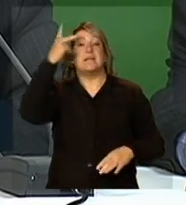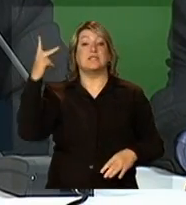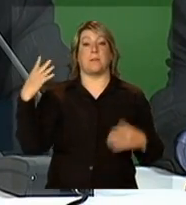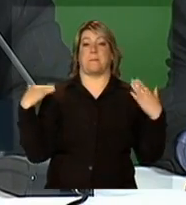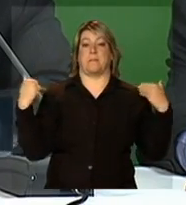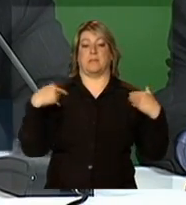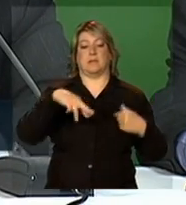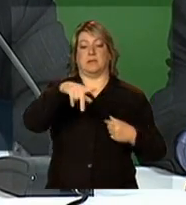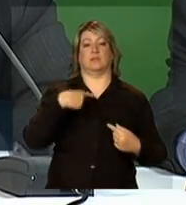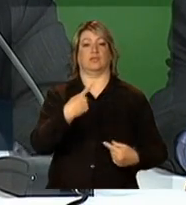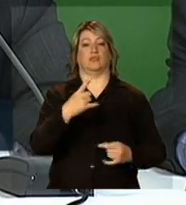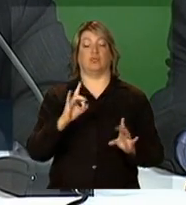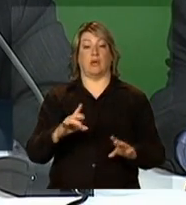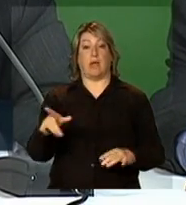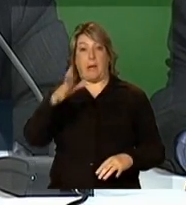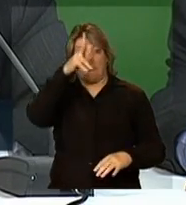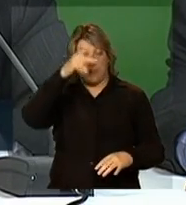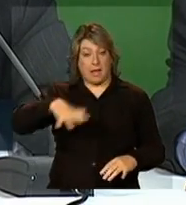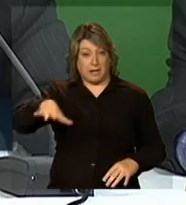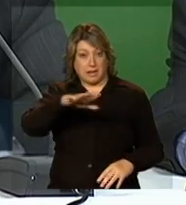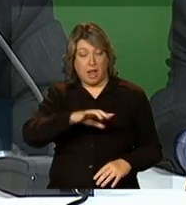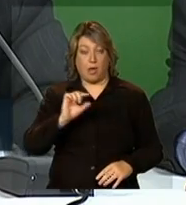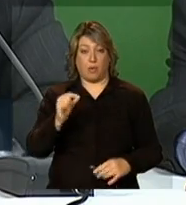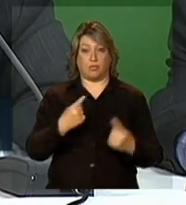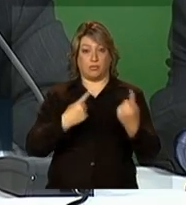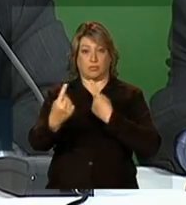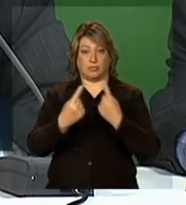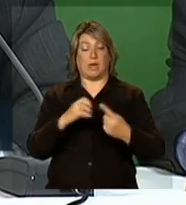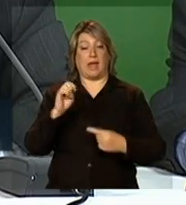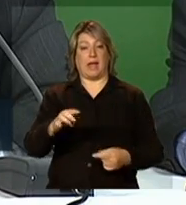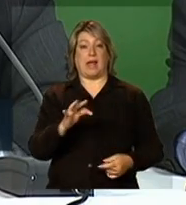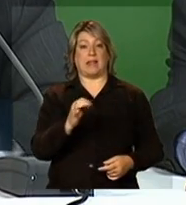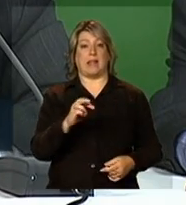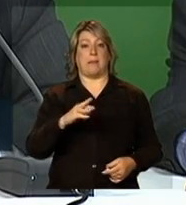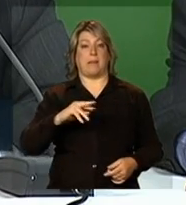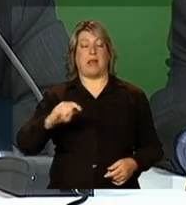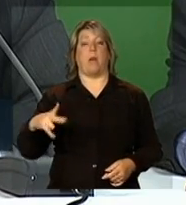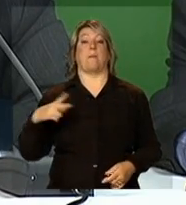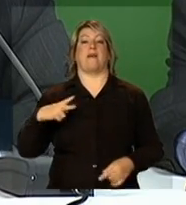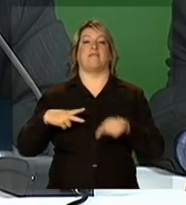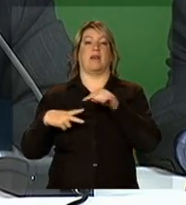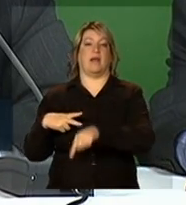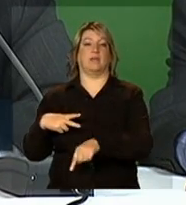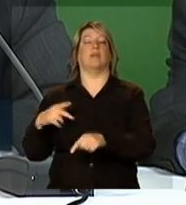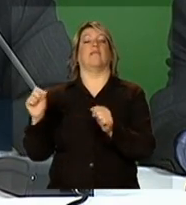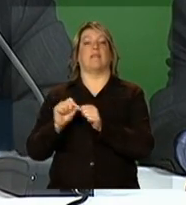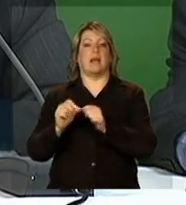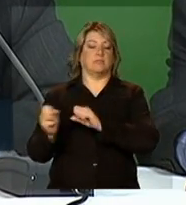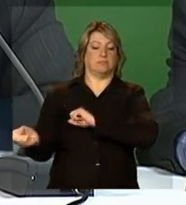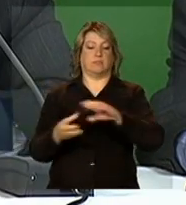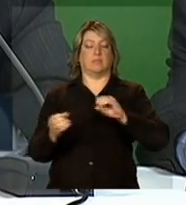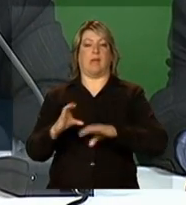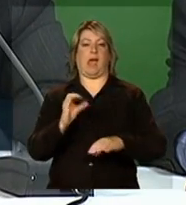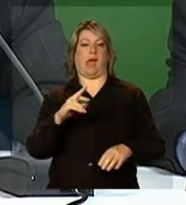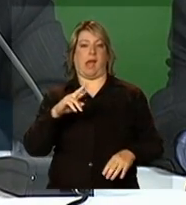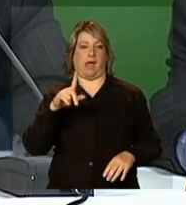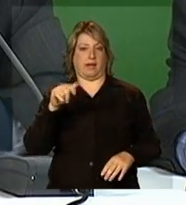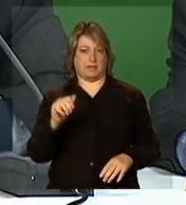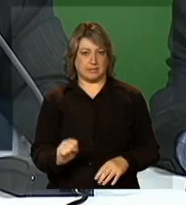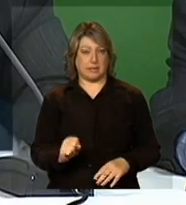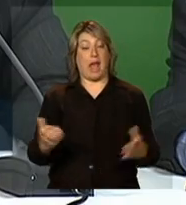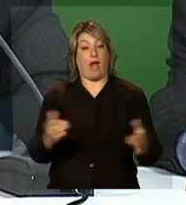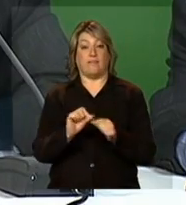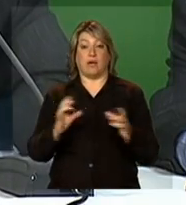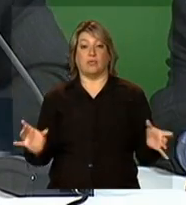Manaus, movimentando as cargas do Estado, são dois terminais privados que estão movimentando. E agora nós vamos